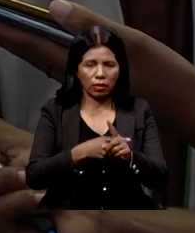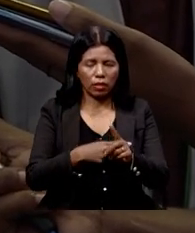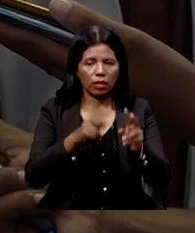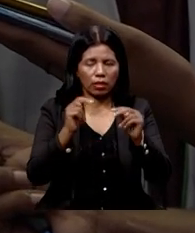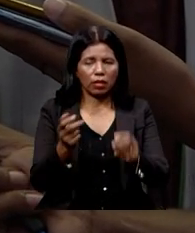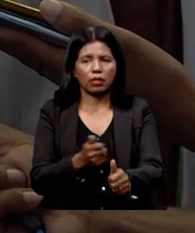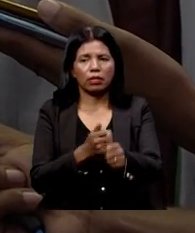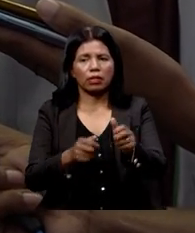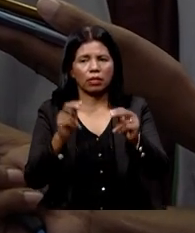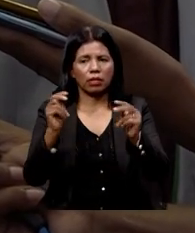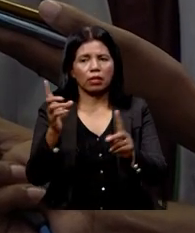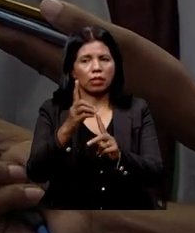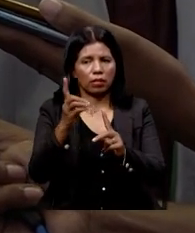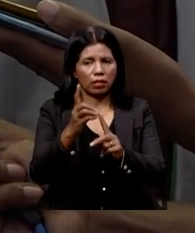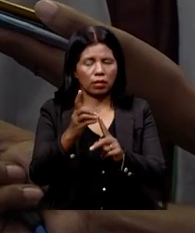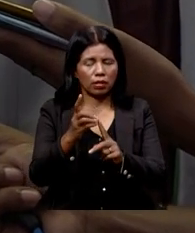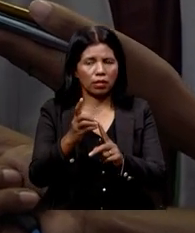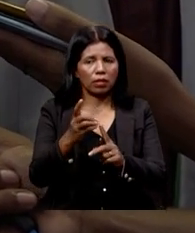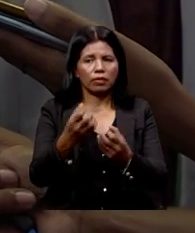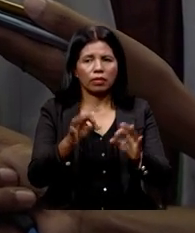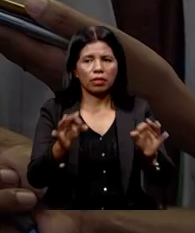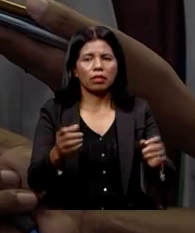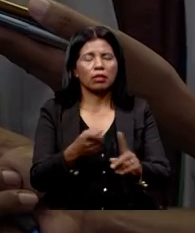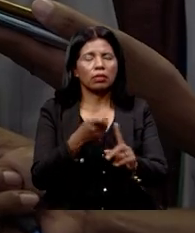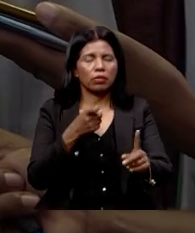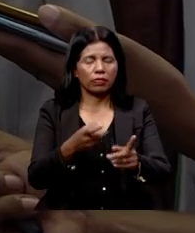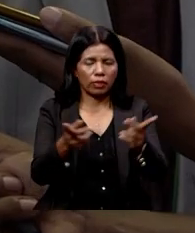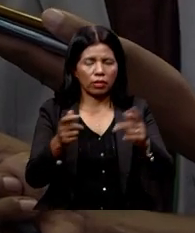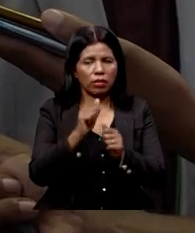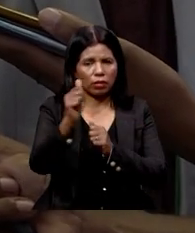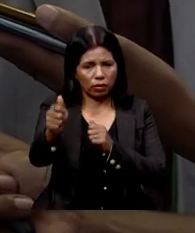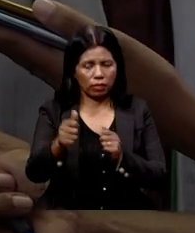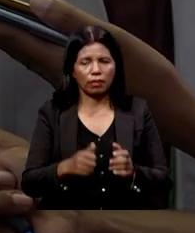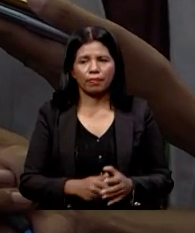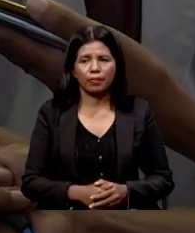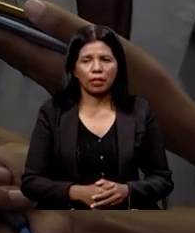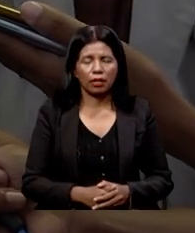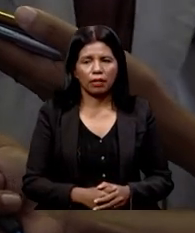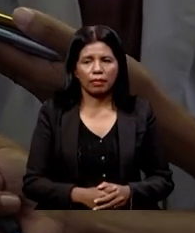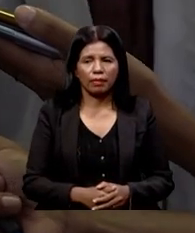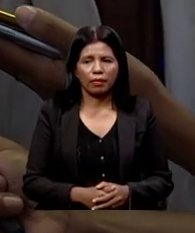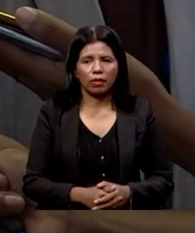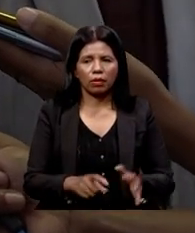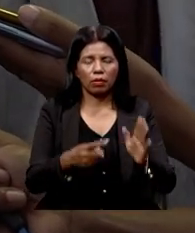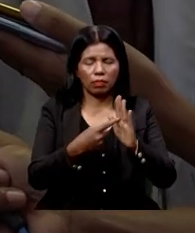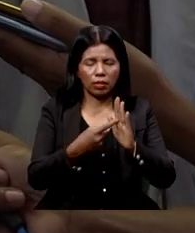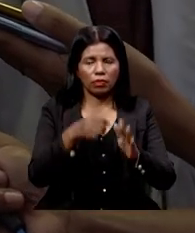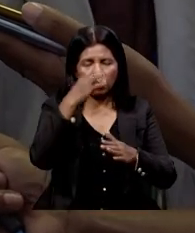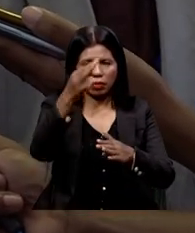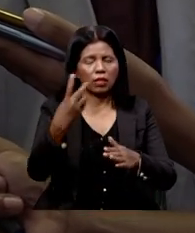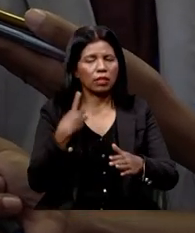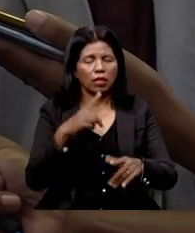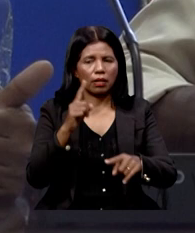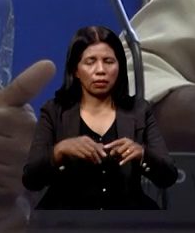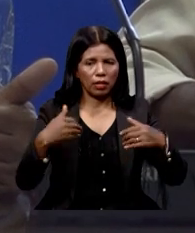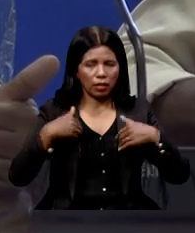Se lá nem bel expire da lande se nem mais fat in dog e espera que a arroba o in né tela velha problema